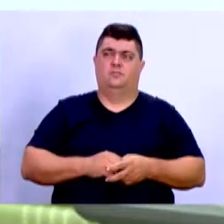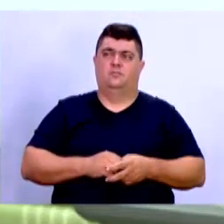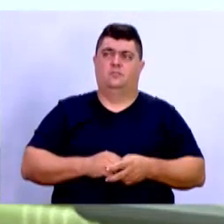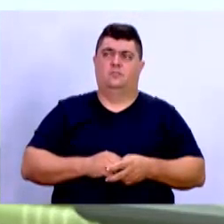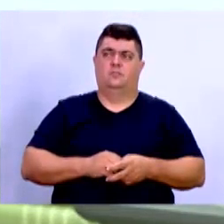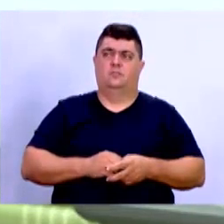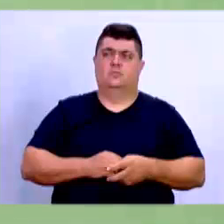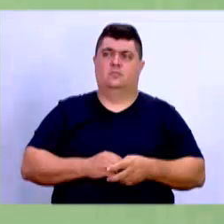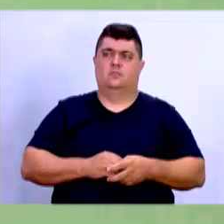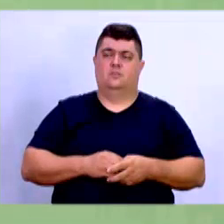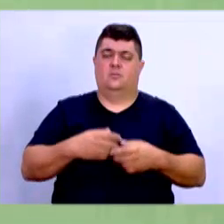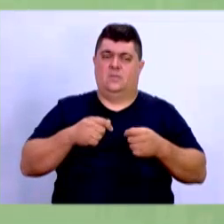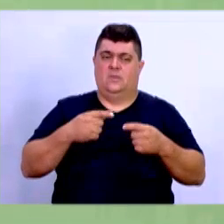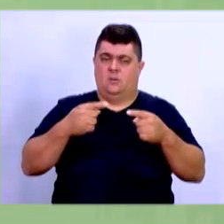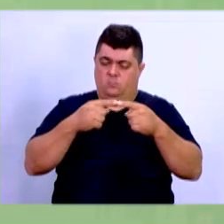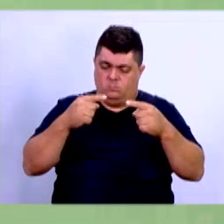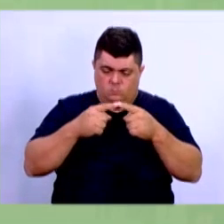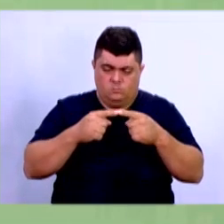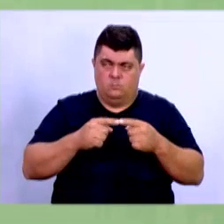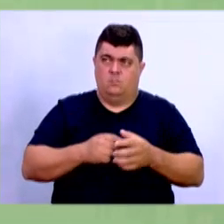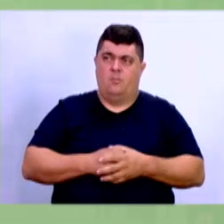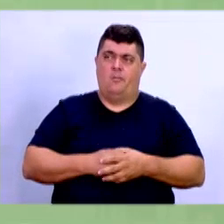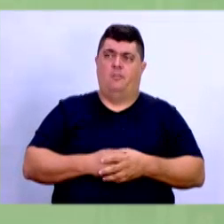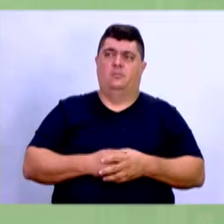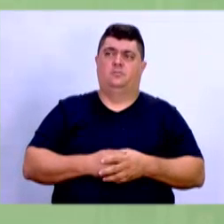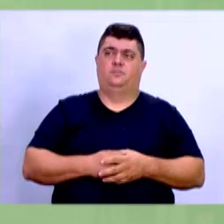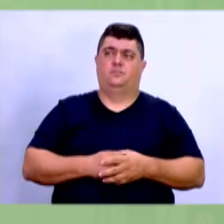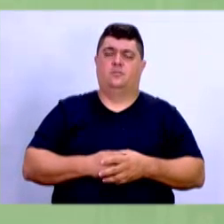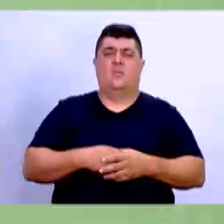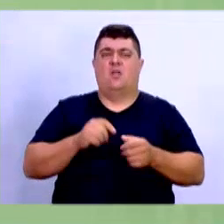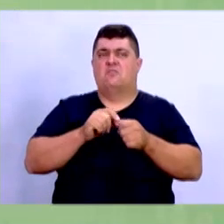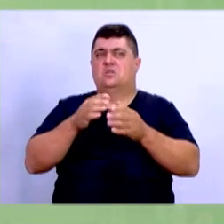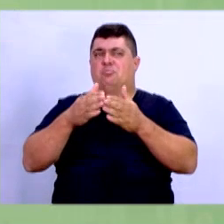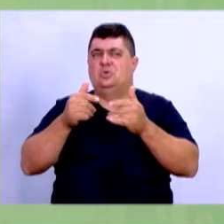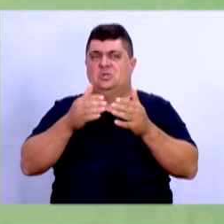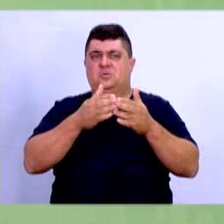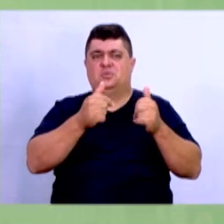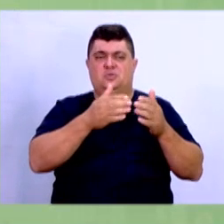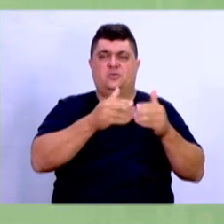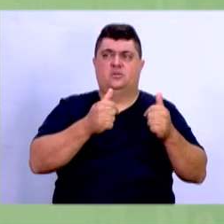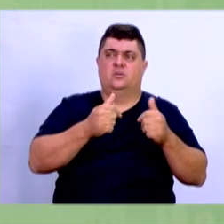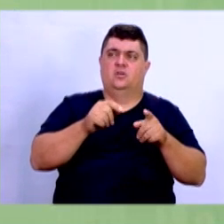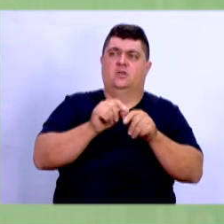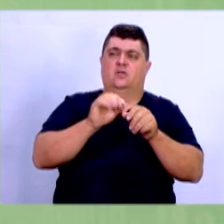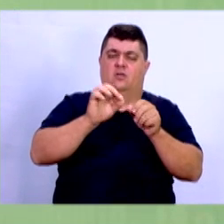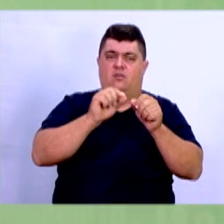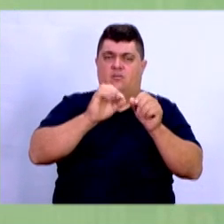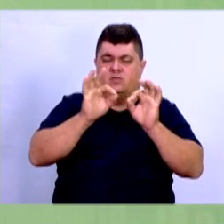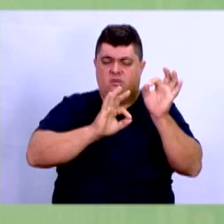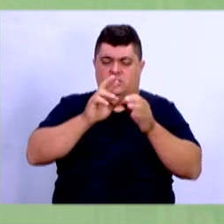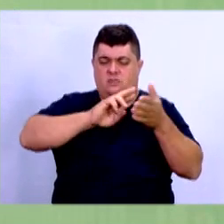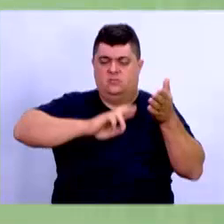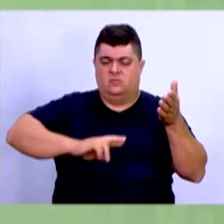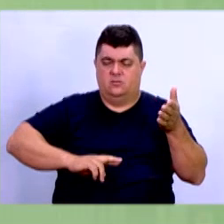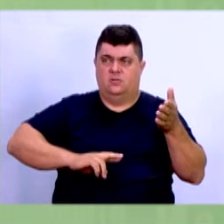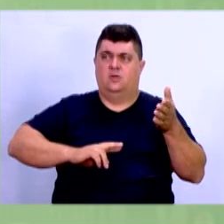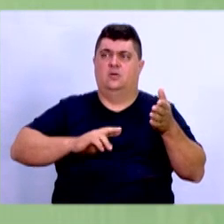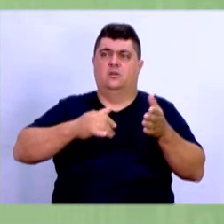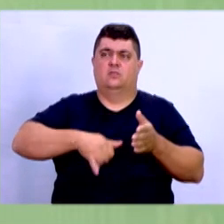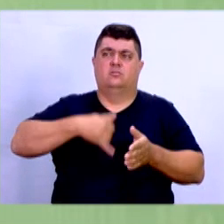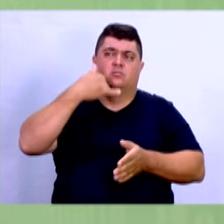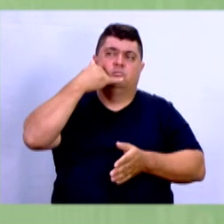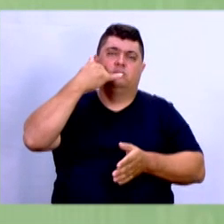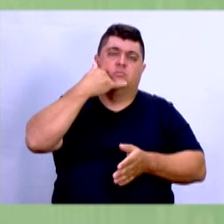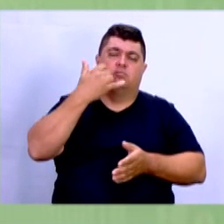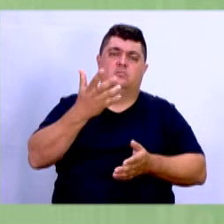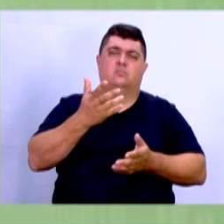menos. Então tem que sempre tomar conta disso. Ele vai fazer pedidos, vai preparar também relatórios, atender o